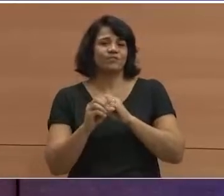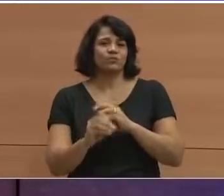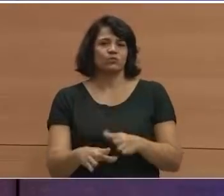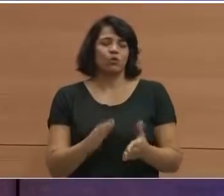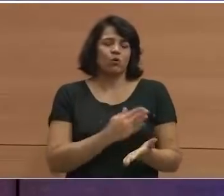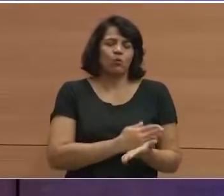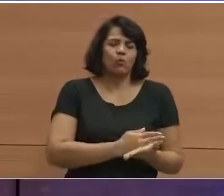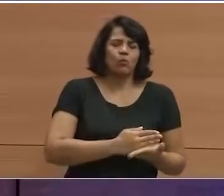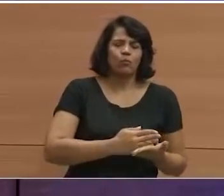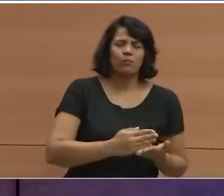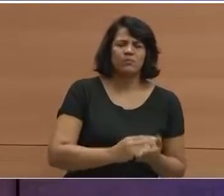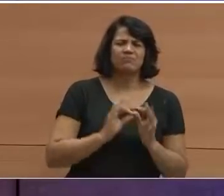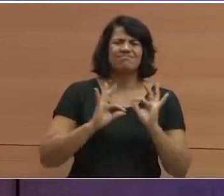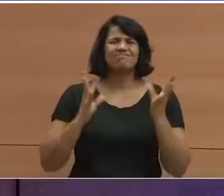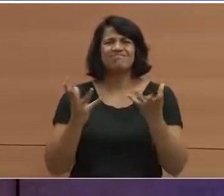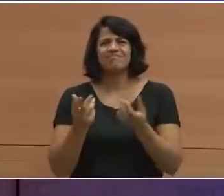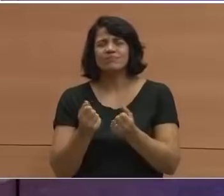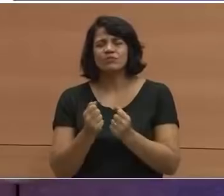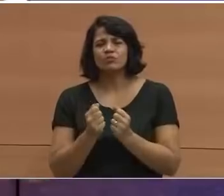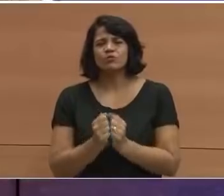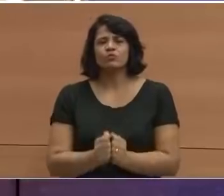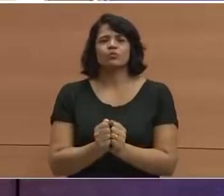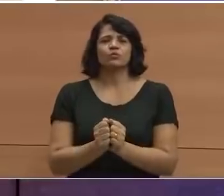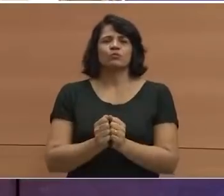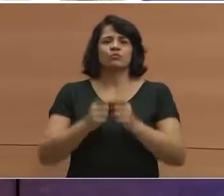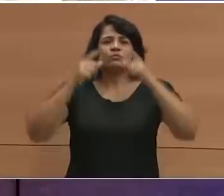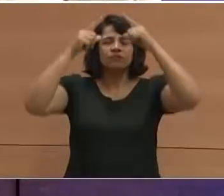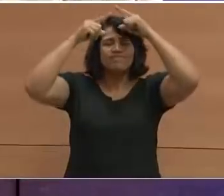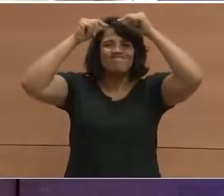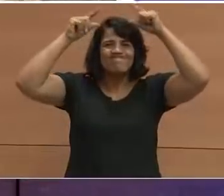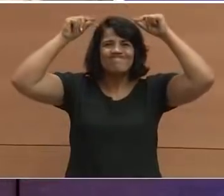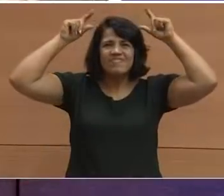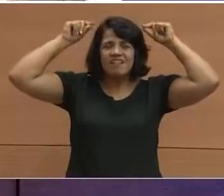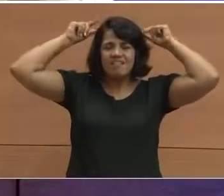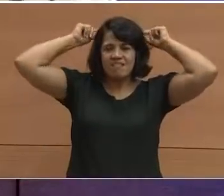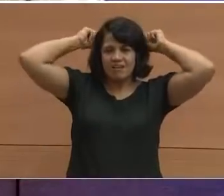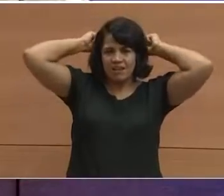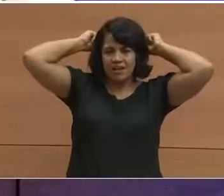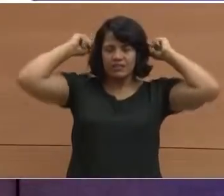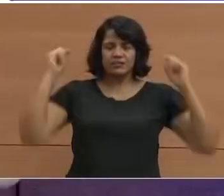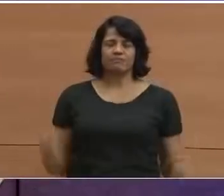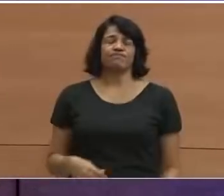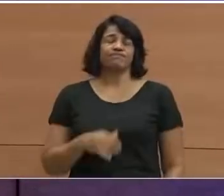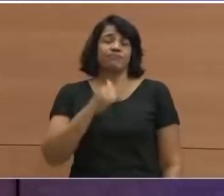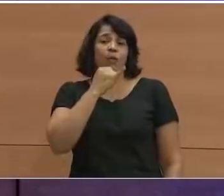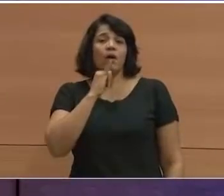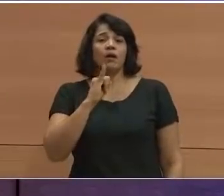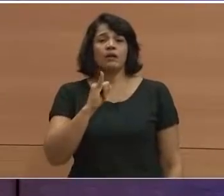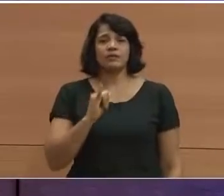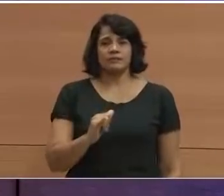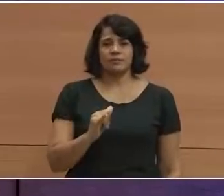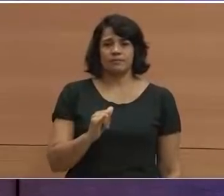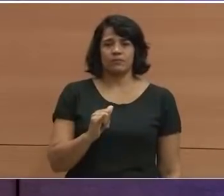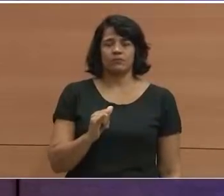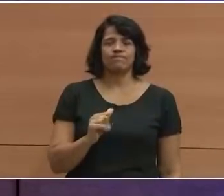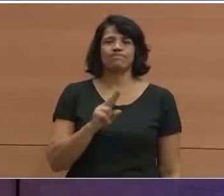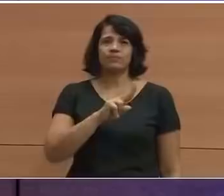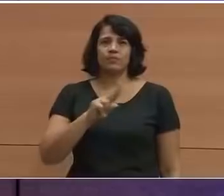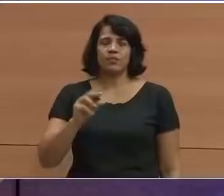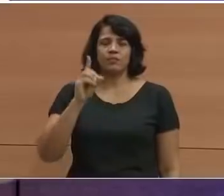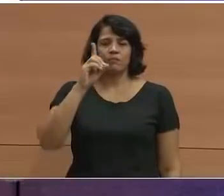na Grécia Antiga. Isto é, a prática da democracia começou com os